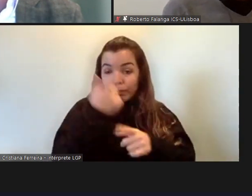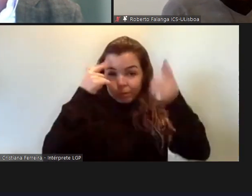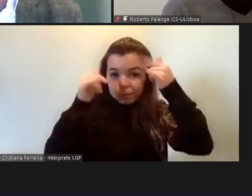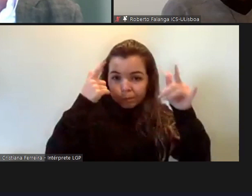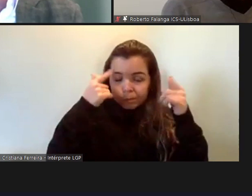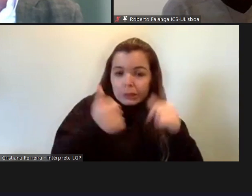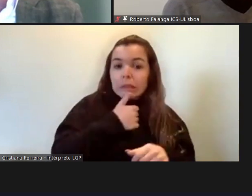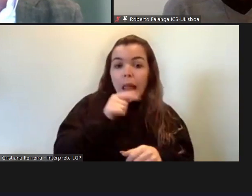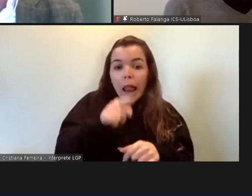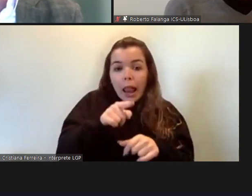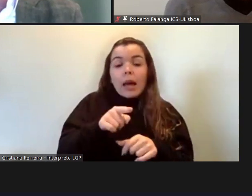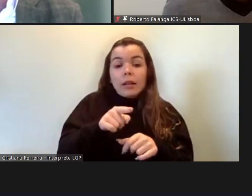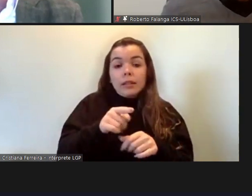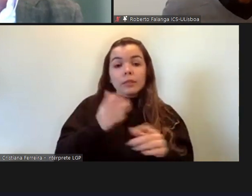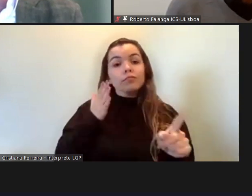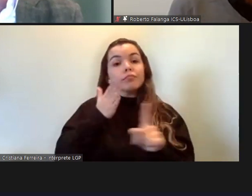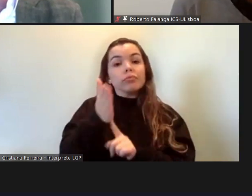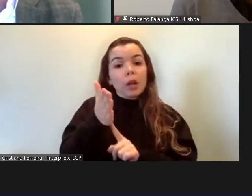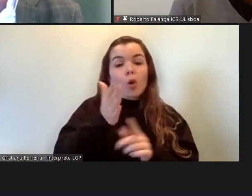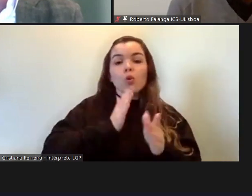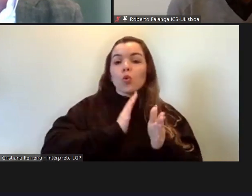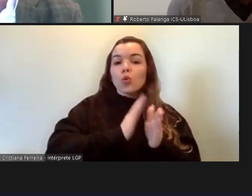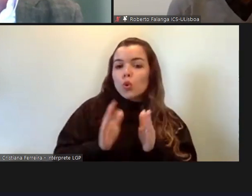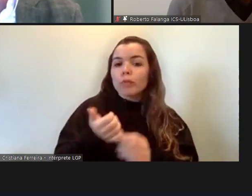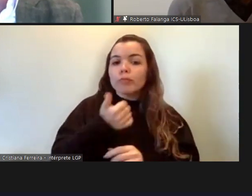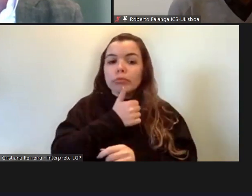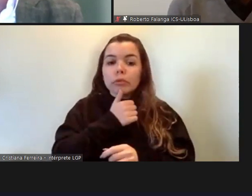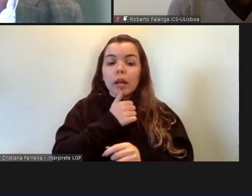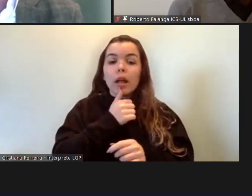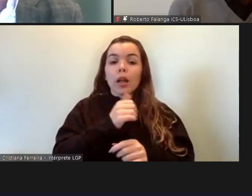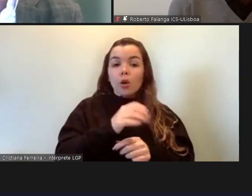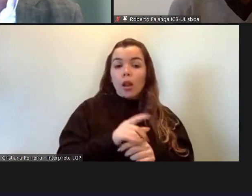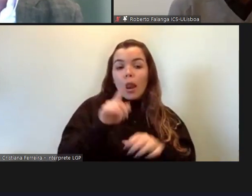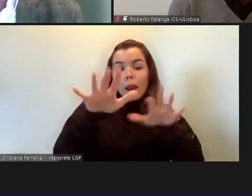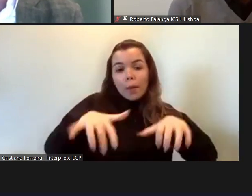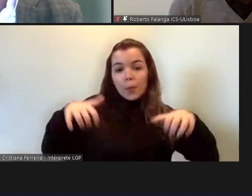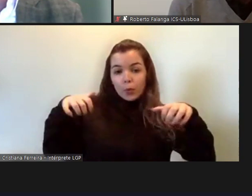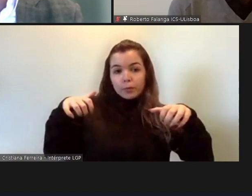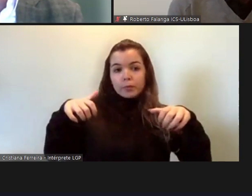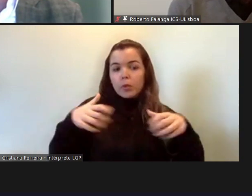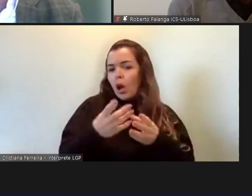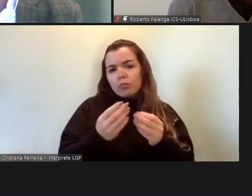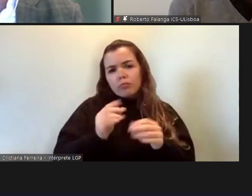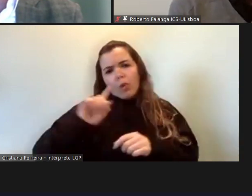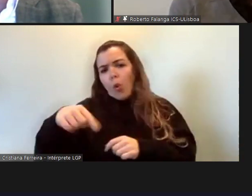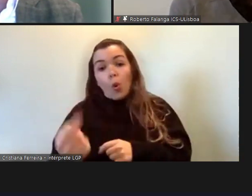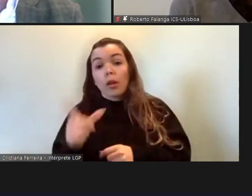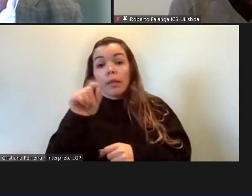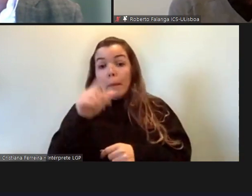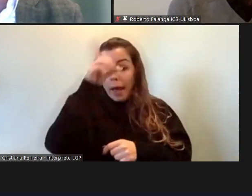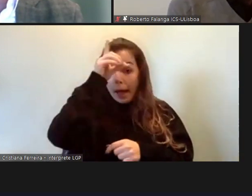Assembleias é diretamente processado pelo Parlamento. E há outros, a Alemanha